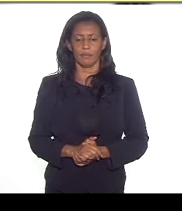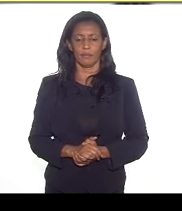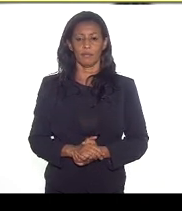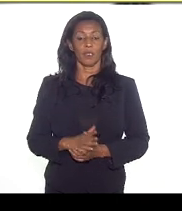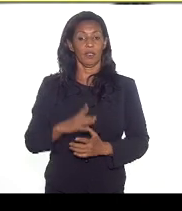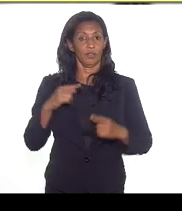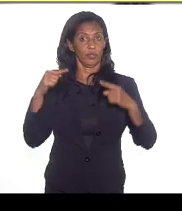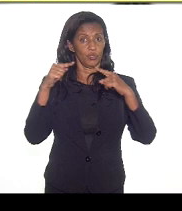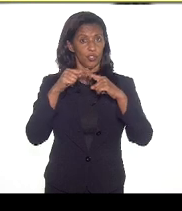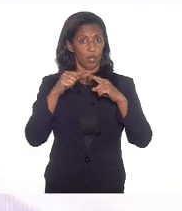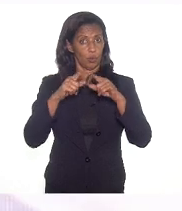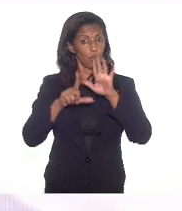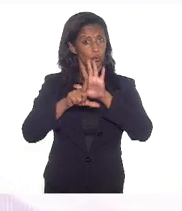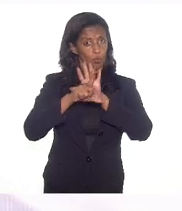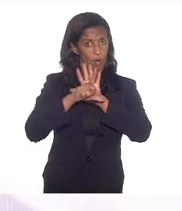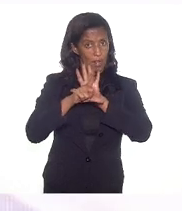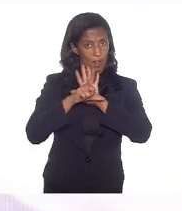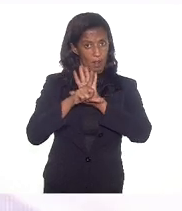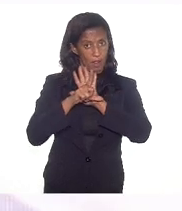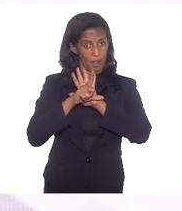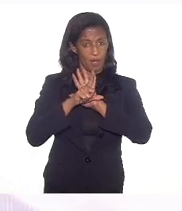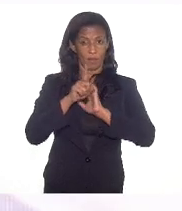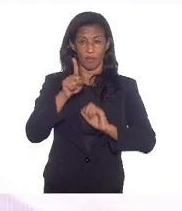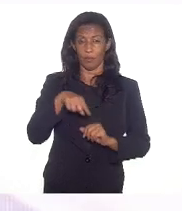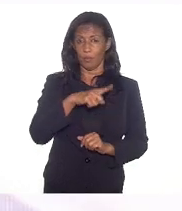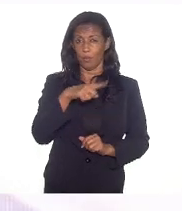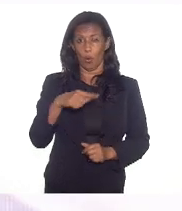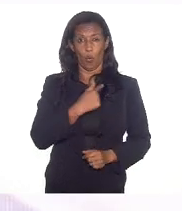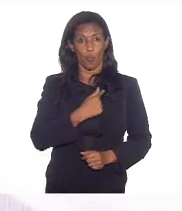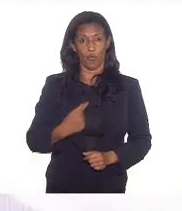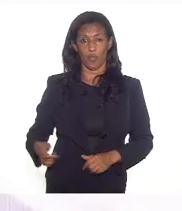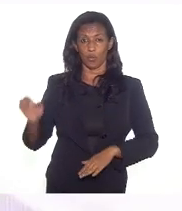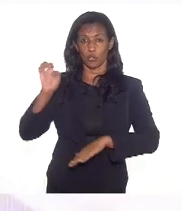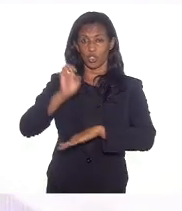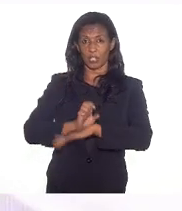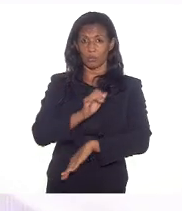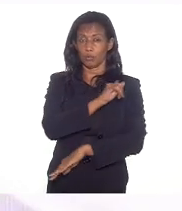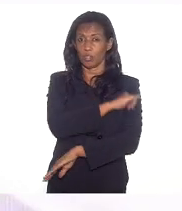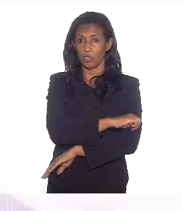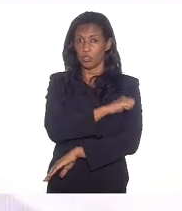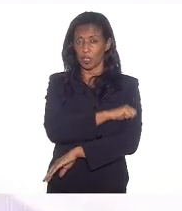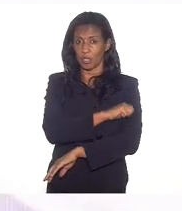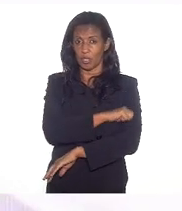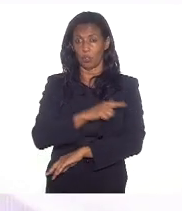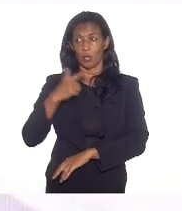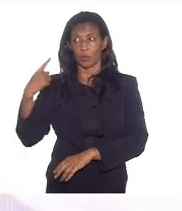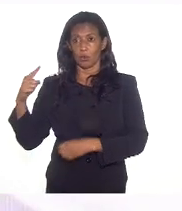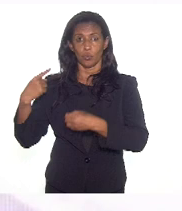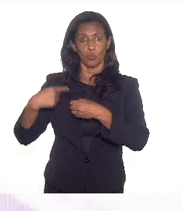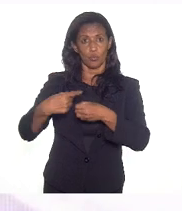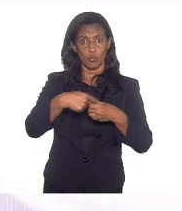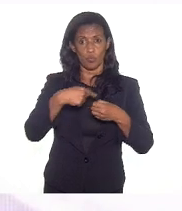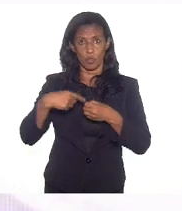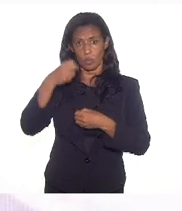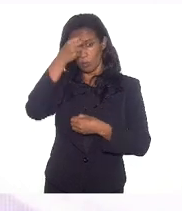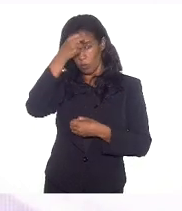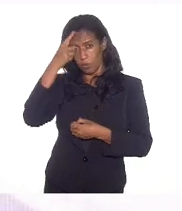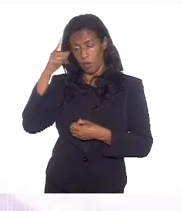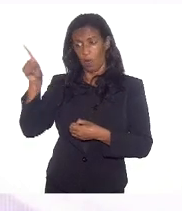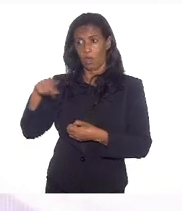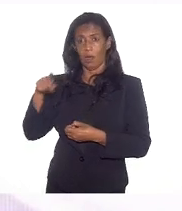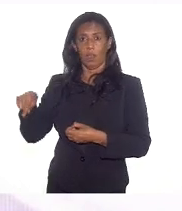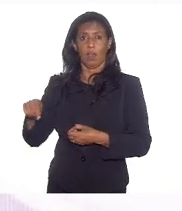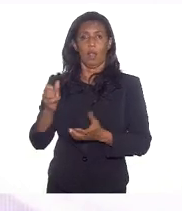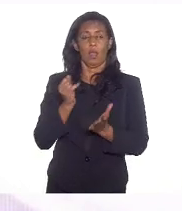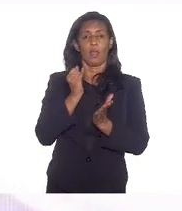De acordo com esta lei que está em vigor, fica vedado ao governo do Estado do Rio de Janeiro e aos seus municípios instituir